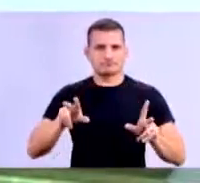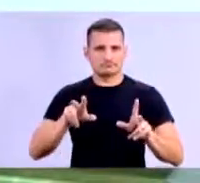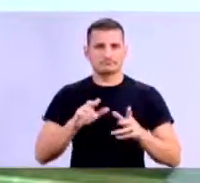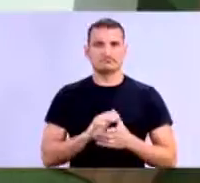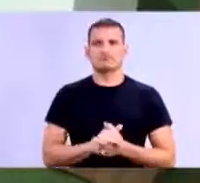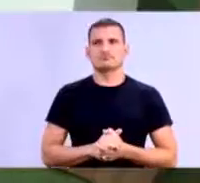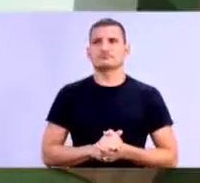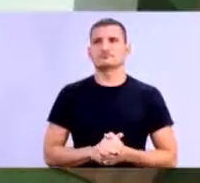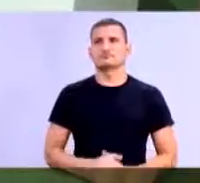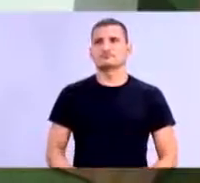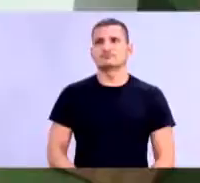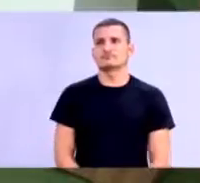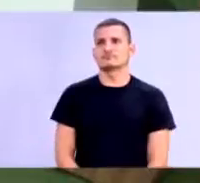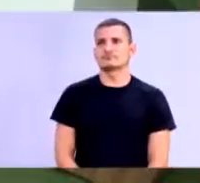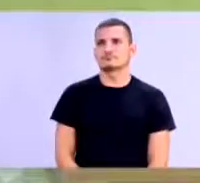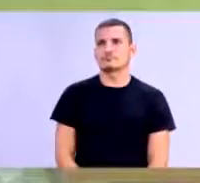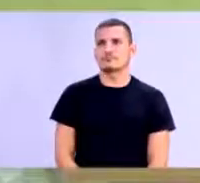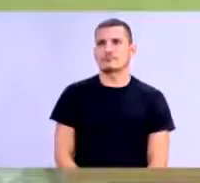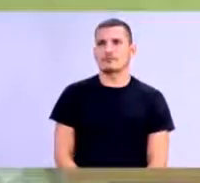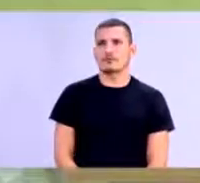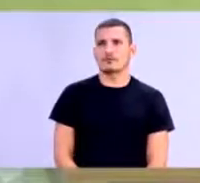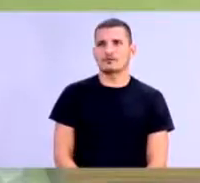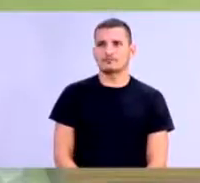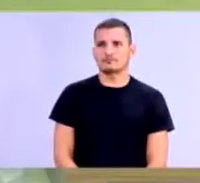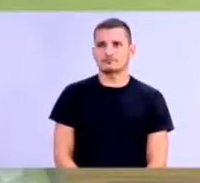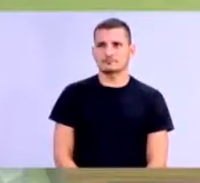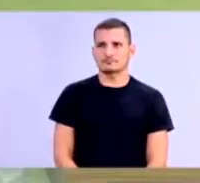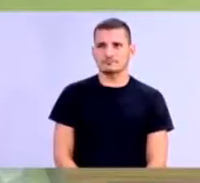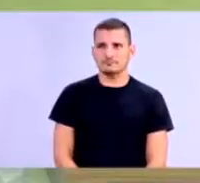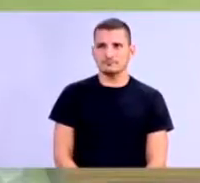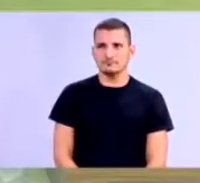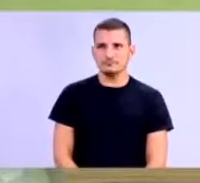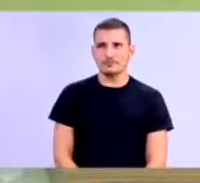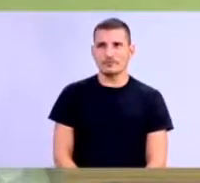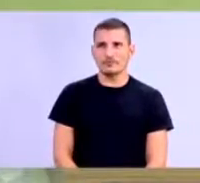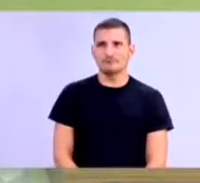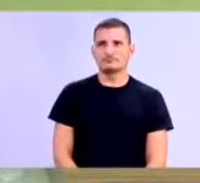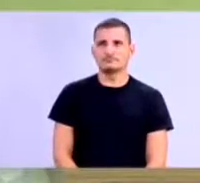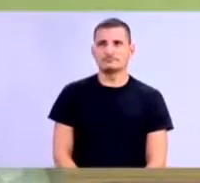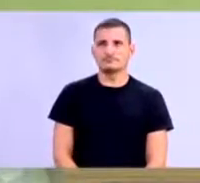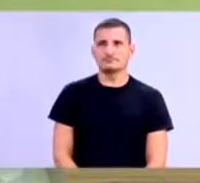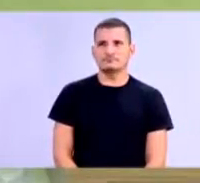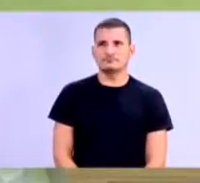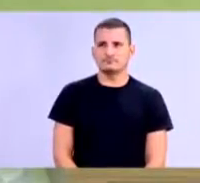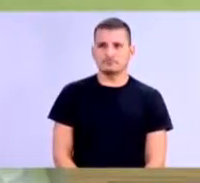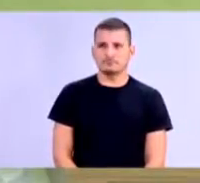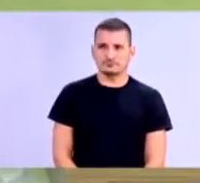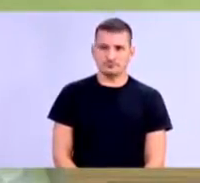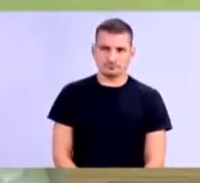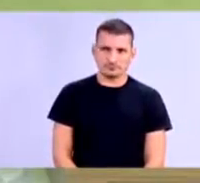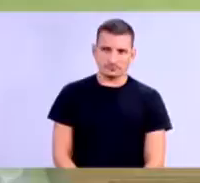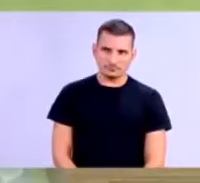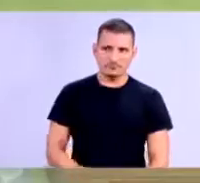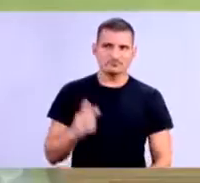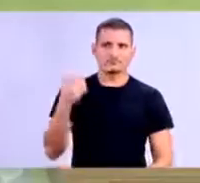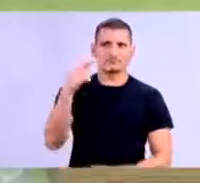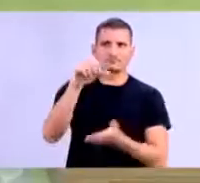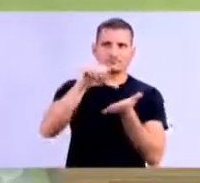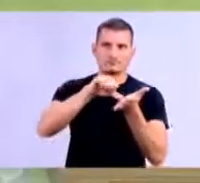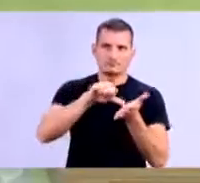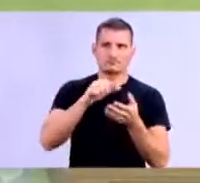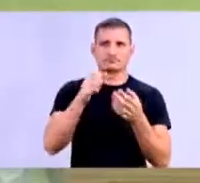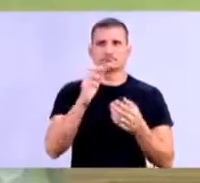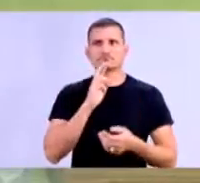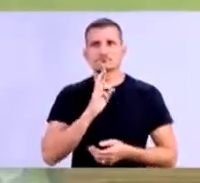nós encontramos aí? Foram várias, professora. Inclusive, os outros polos que responderam sobre o texto descritivo, que falaram sobre o texto narrativo,